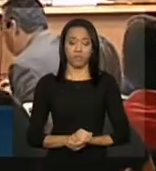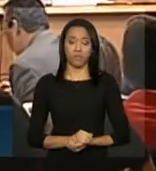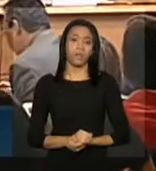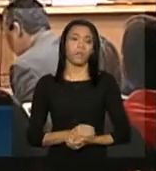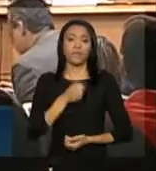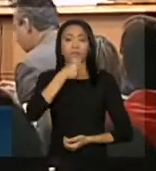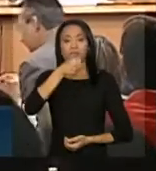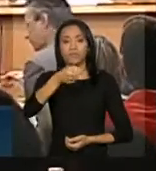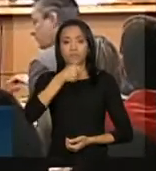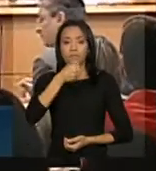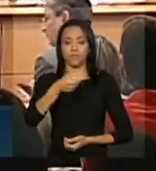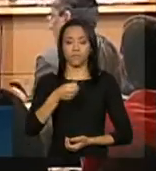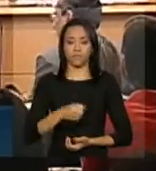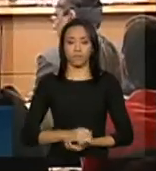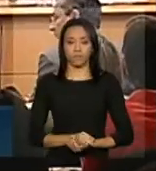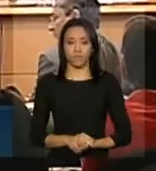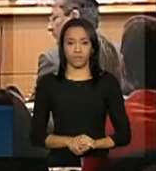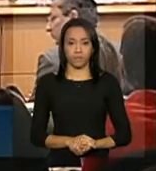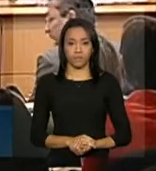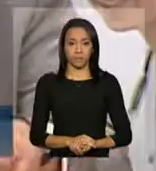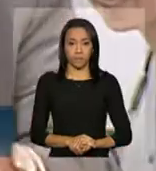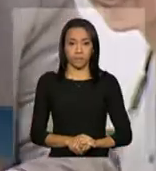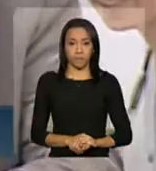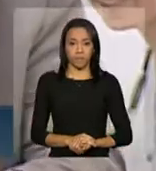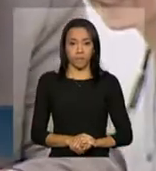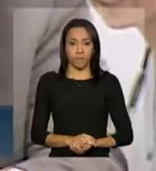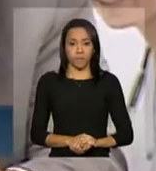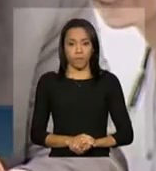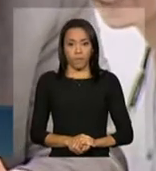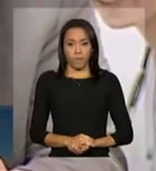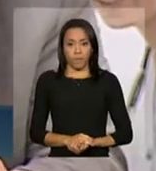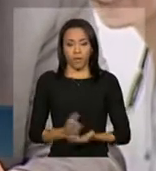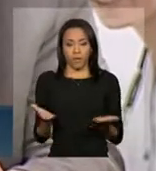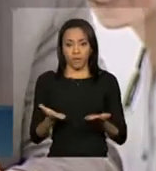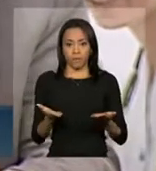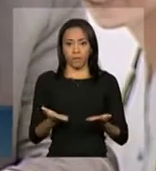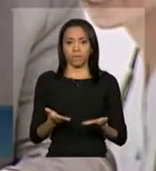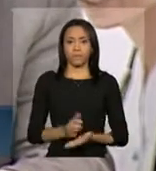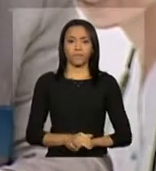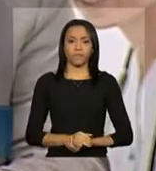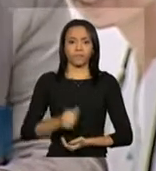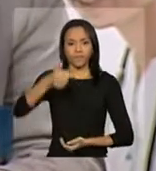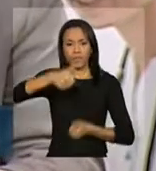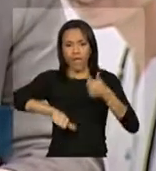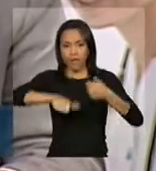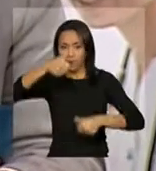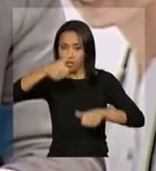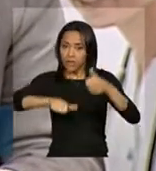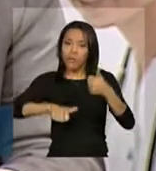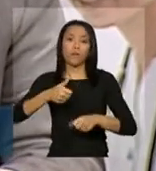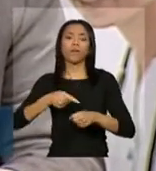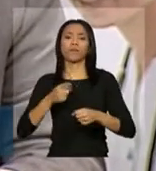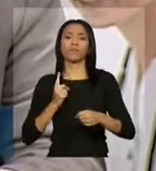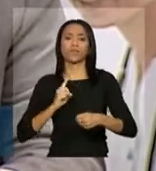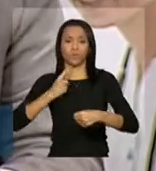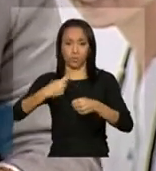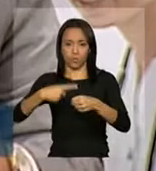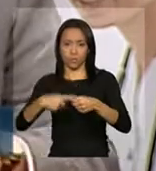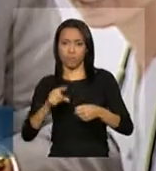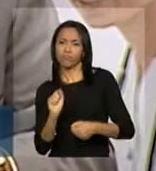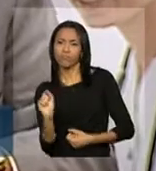a entrevista coletiva uma avaliação do dos municípios